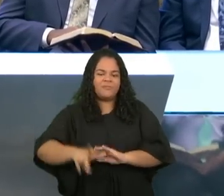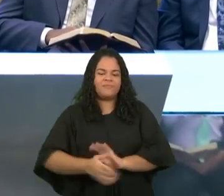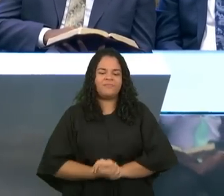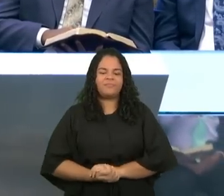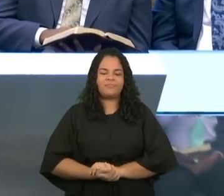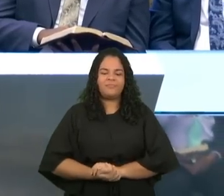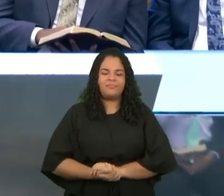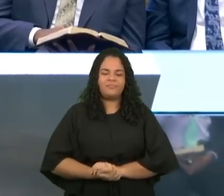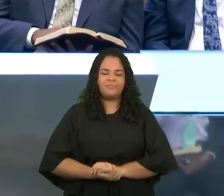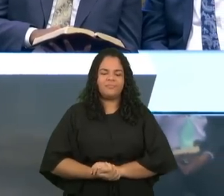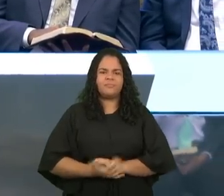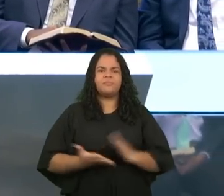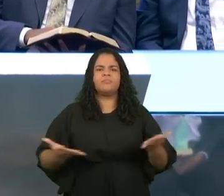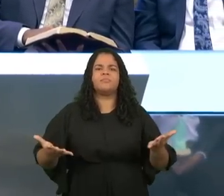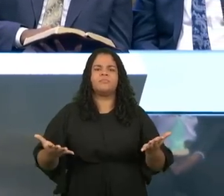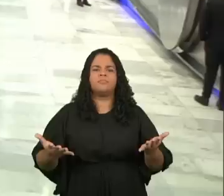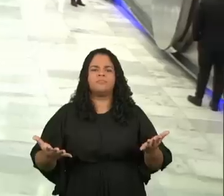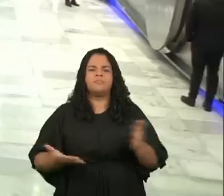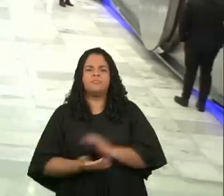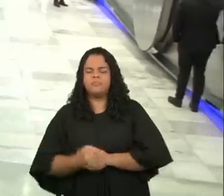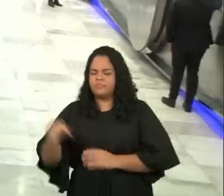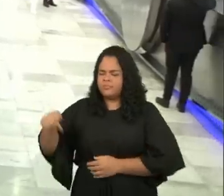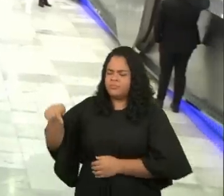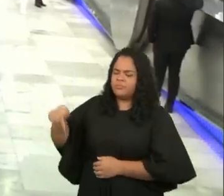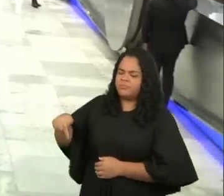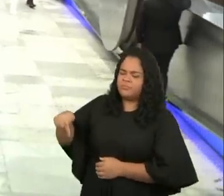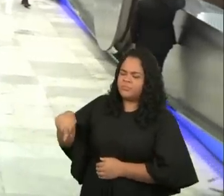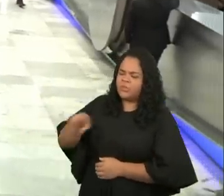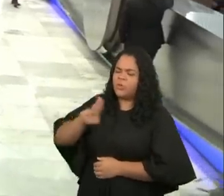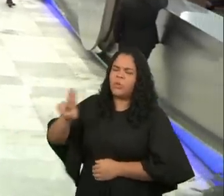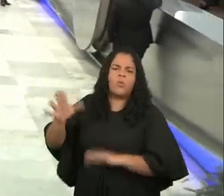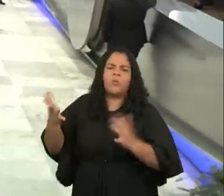nome do seu filho?